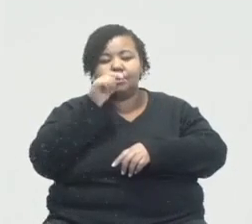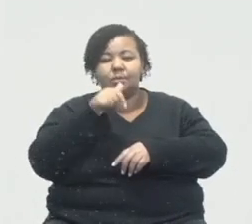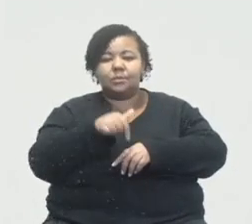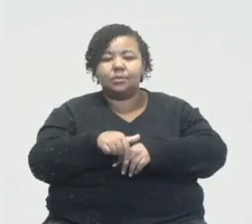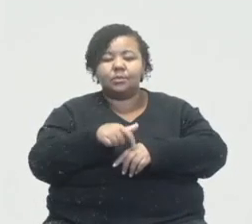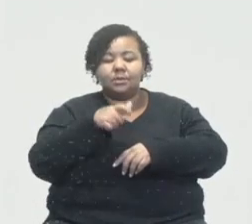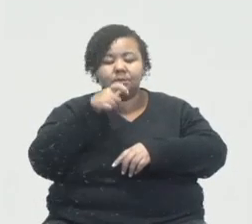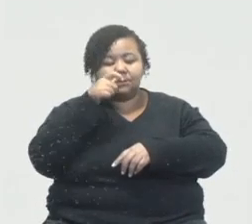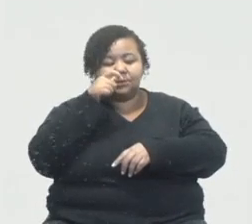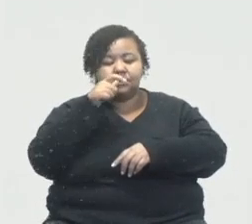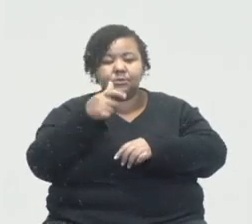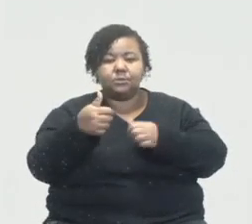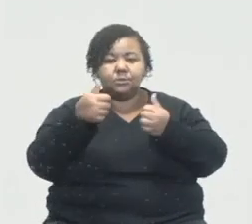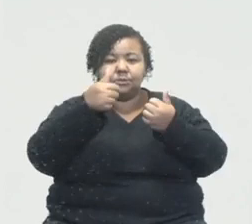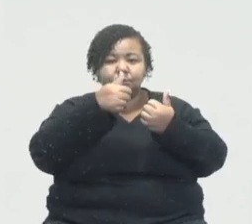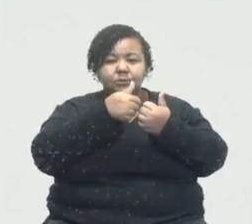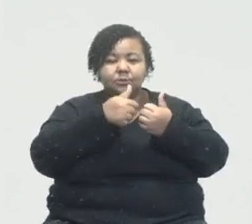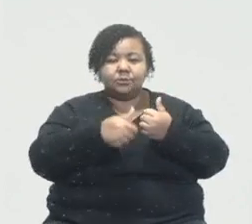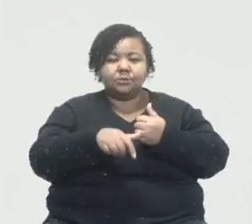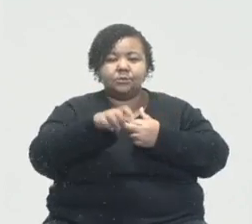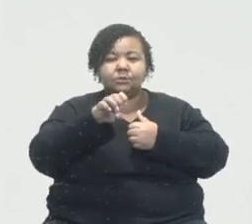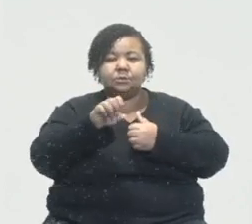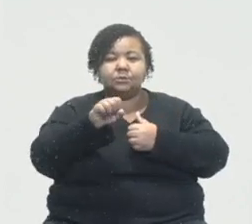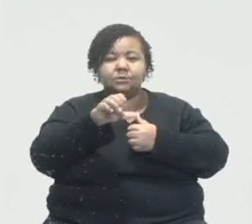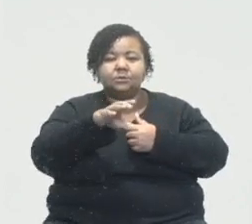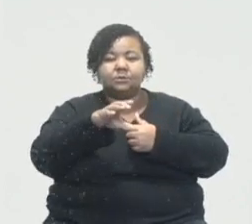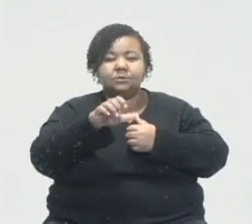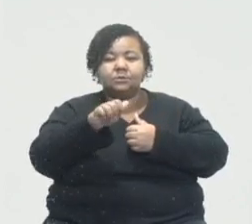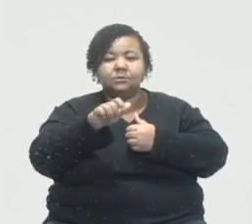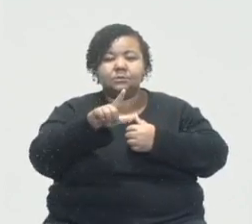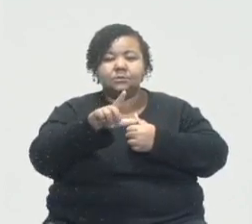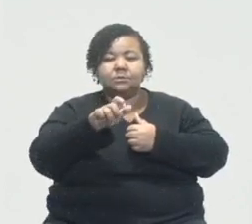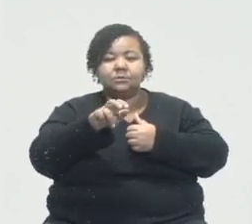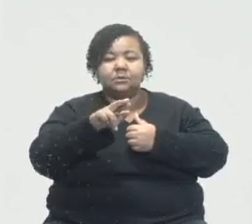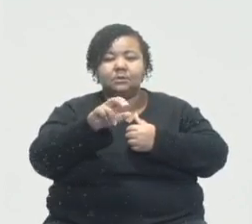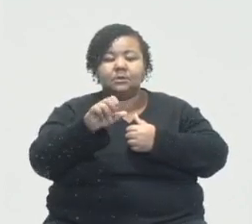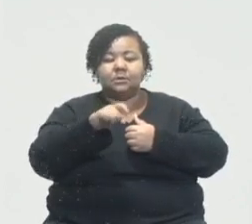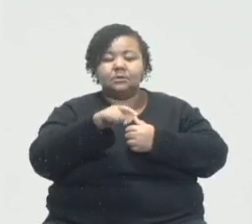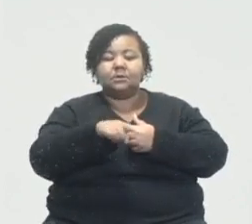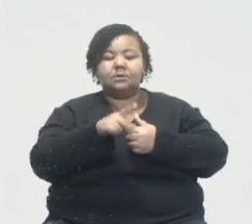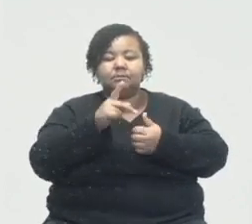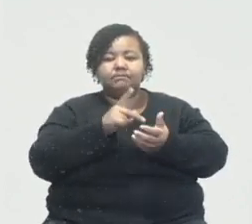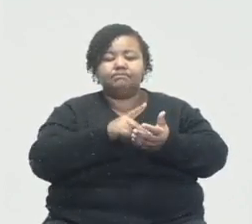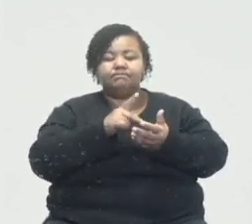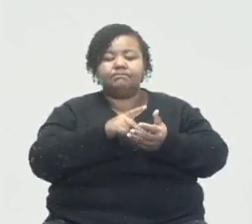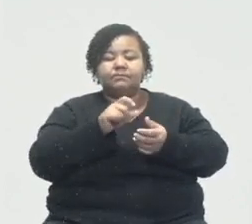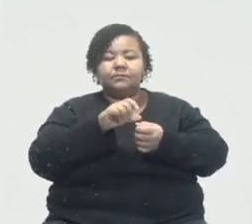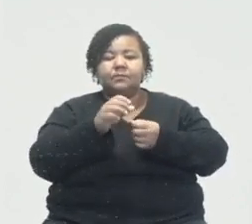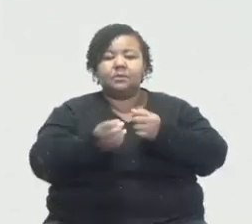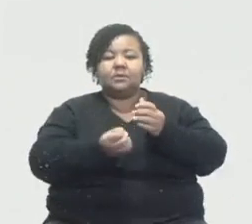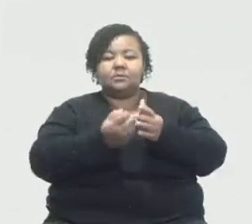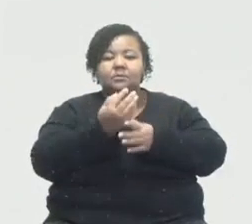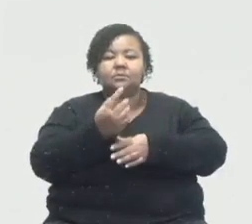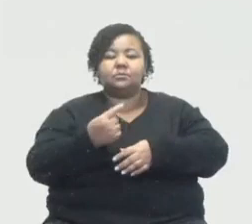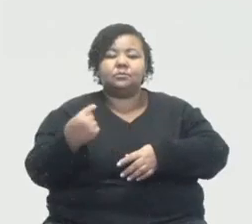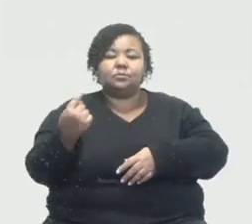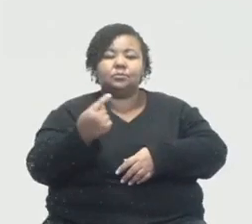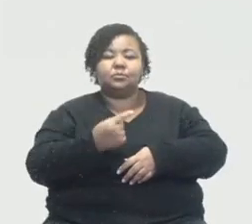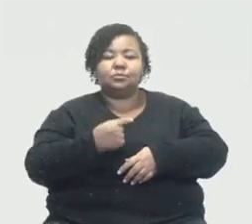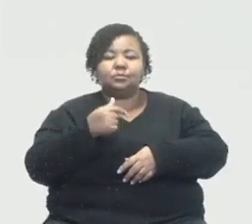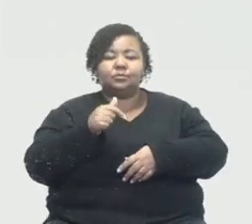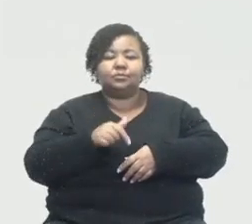gente vê, se substituirmos os escalares encontrados, que ele realmente vai gerar o nosso